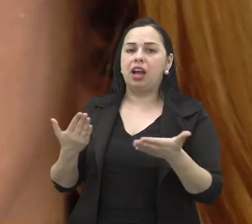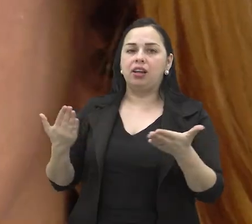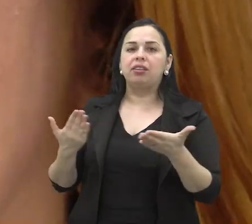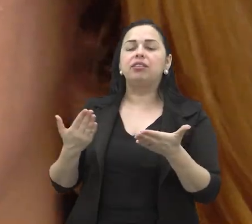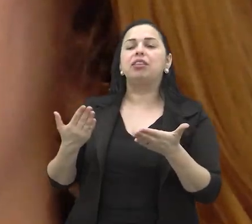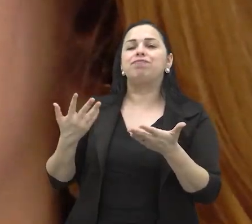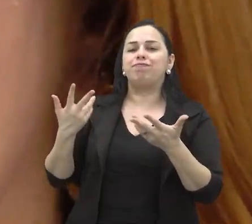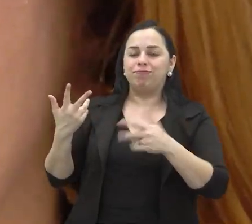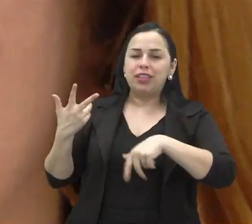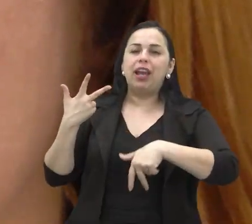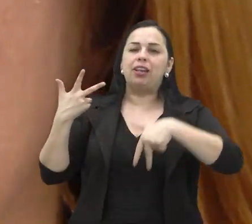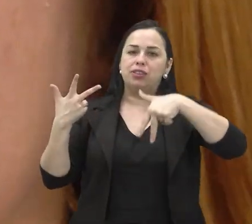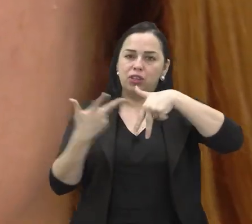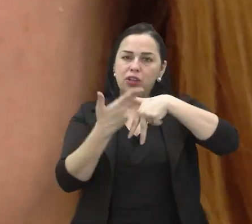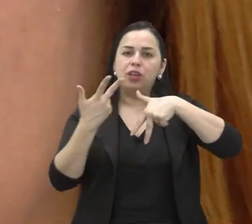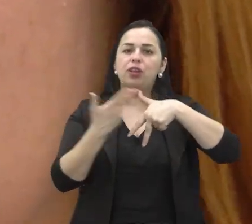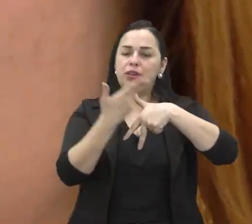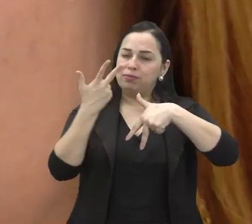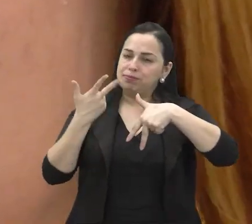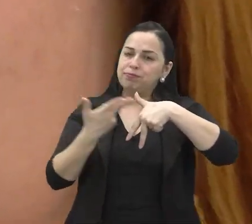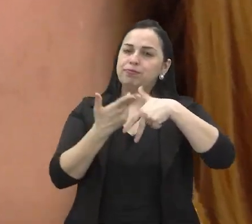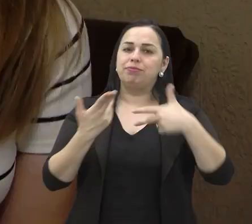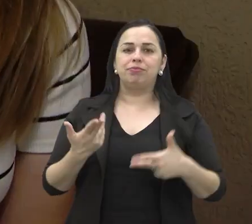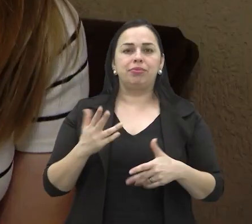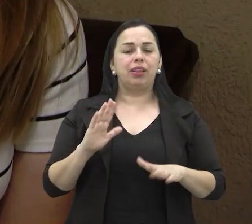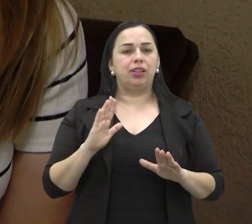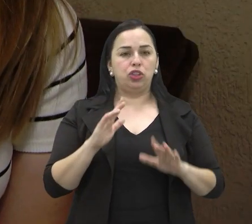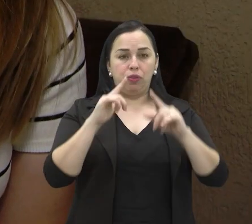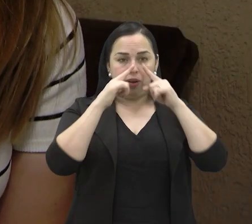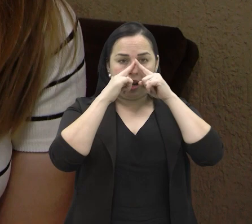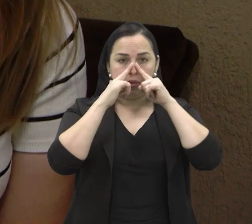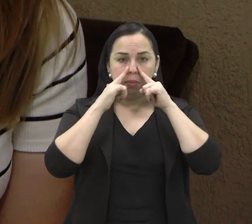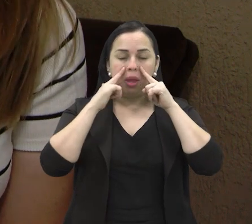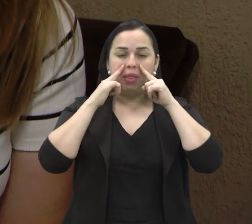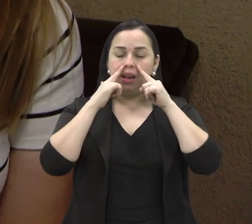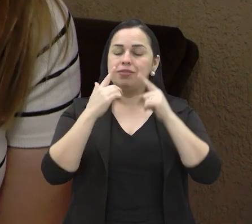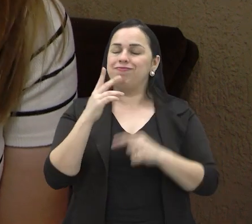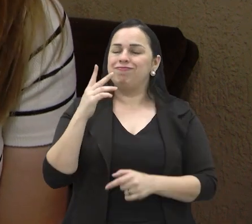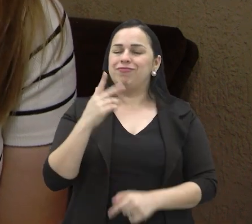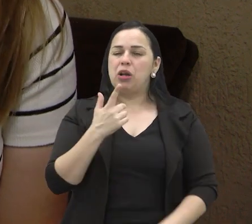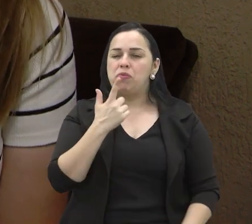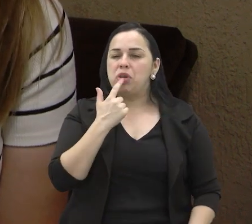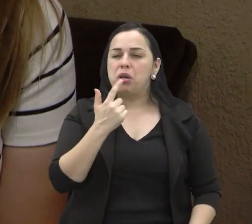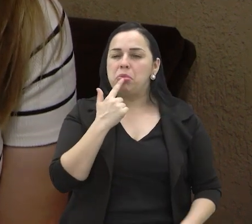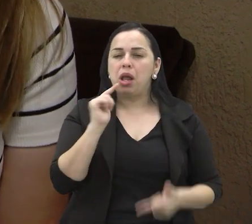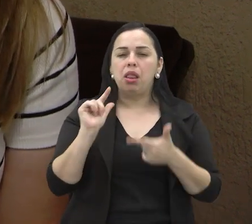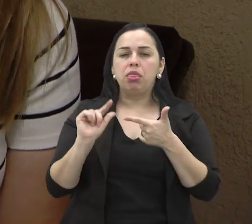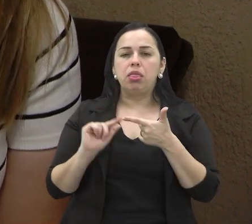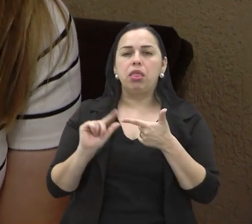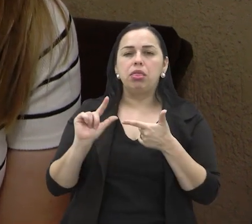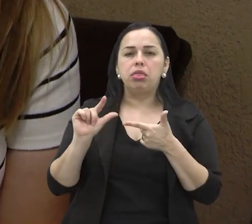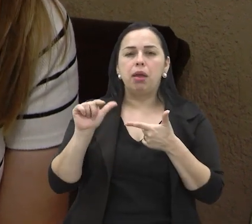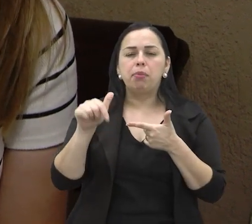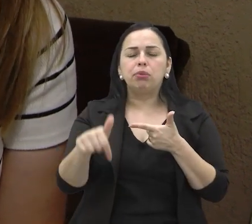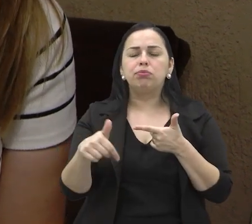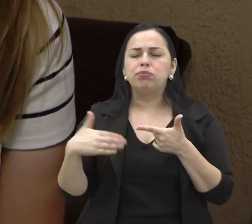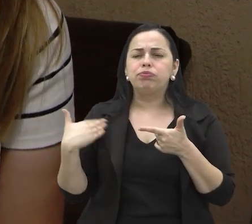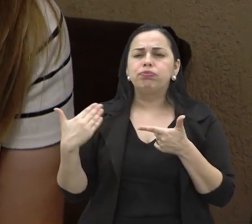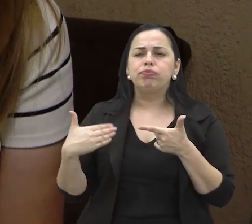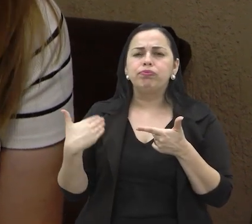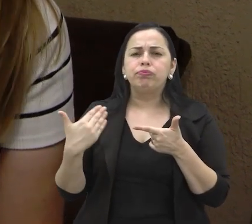anos e precisou passar por cirurgia. No começo, o nariz muito vermelho. Aí,